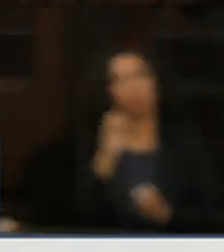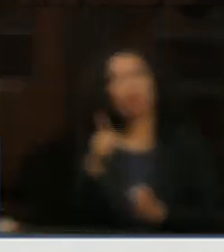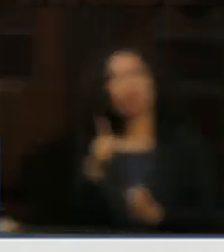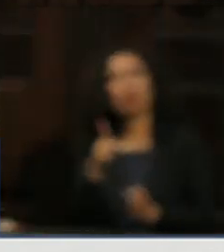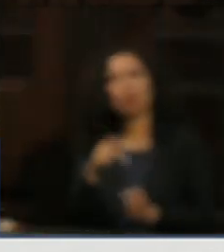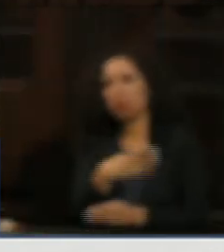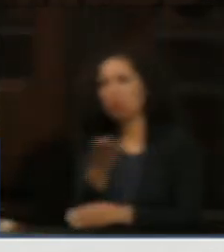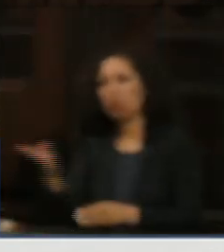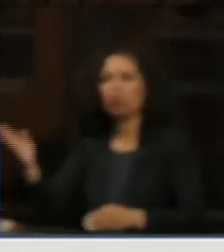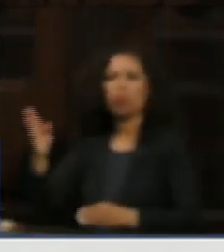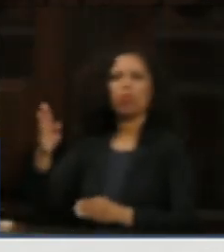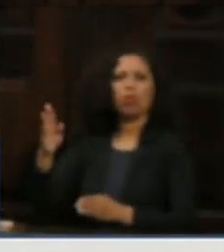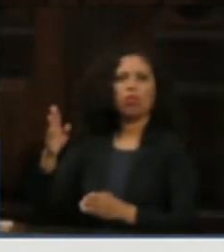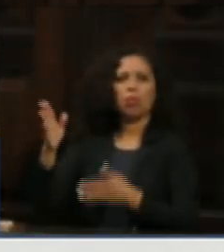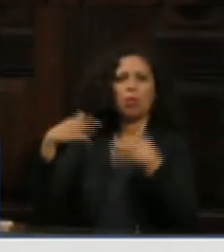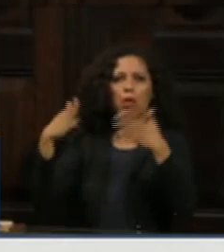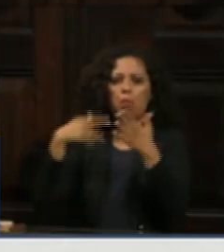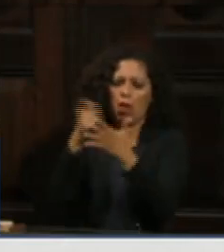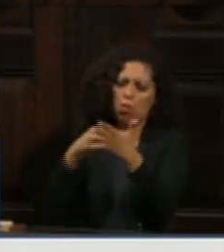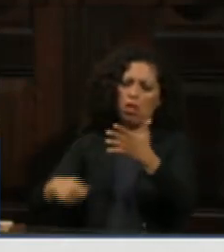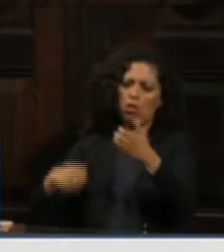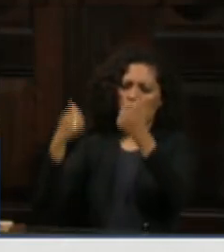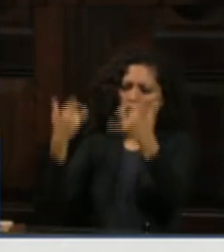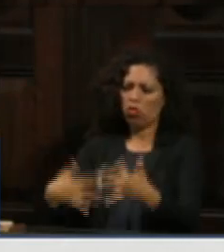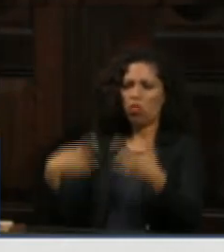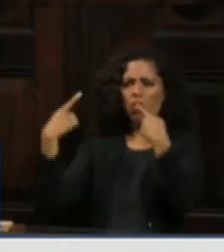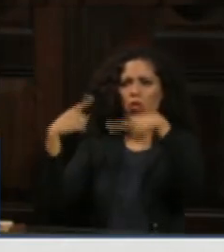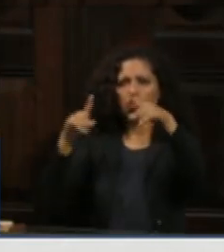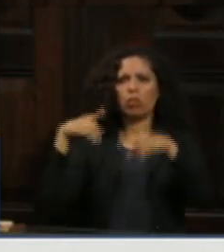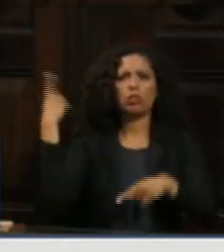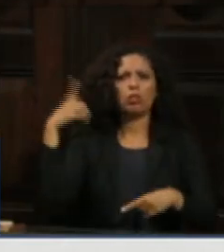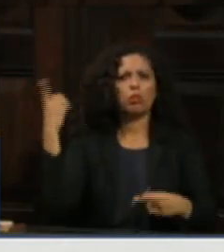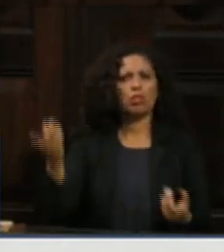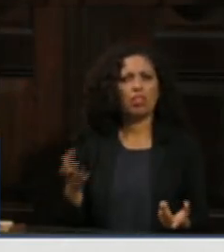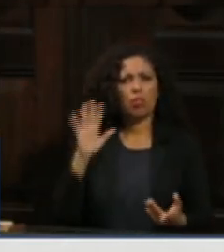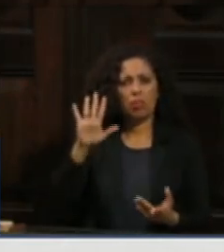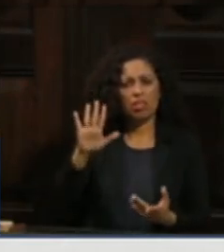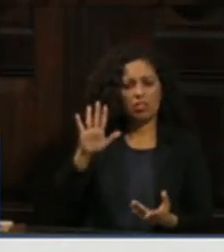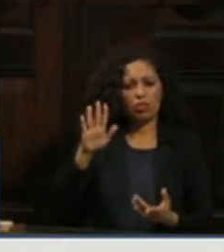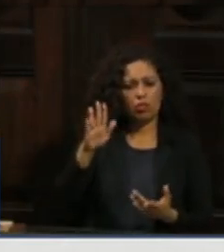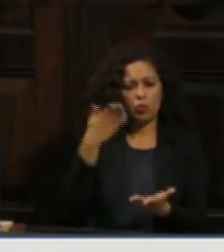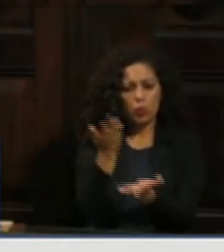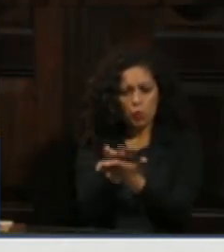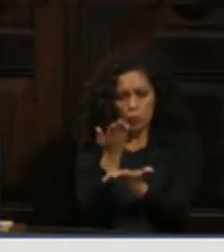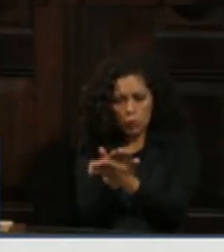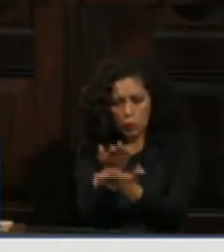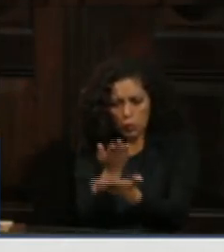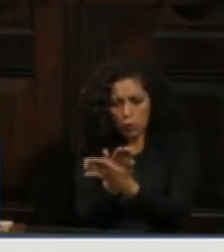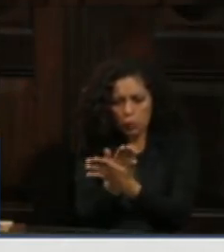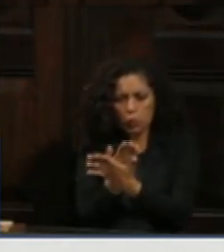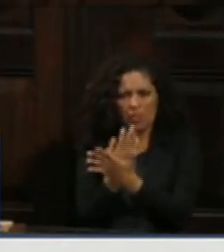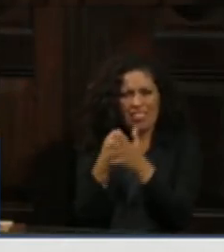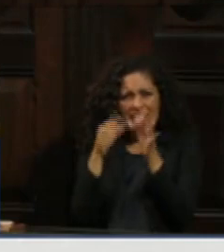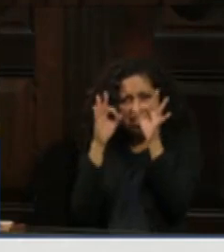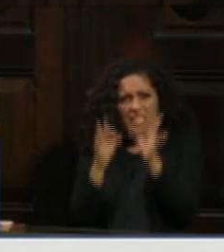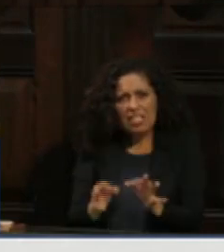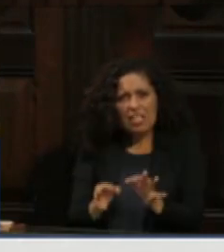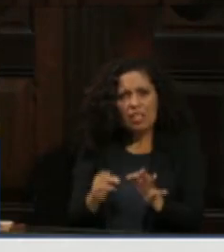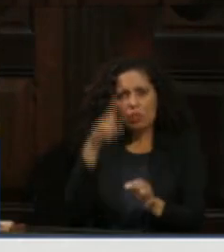vossas excelências acompanharam, e não são nem de Niterói. E a celeuma que deu na imprensa com uma